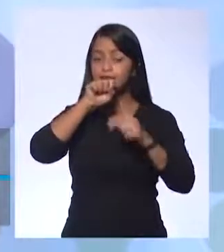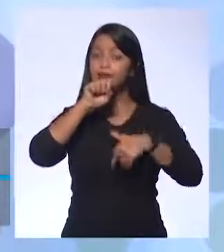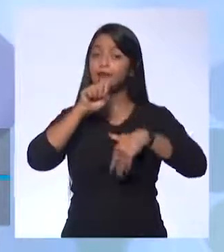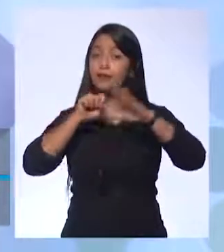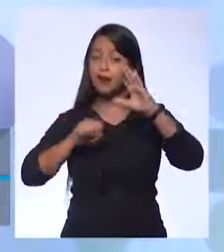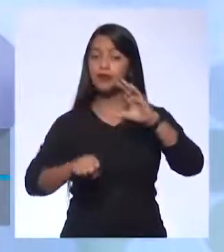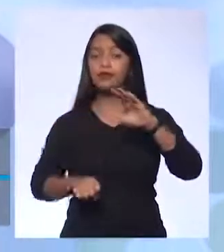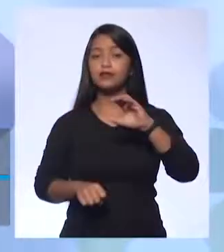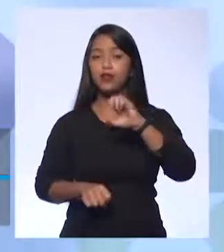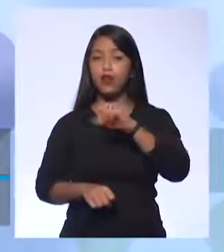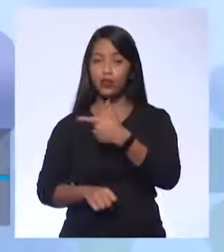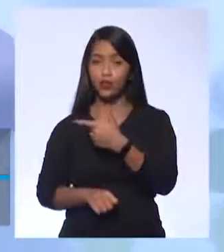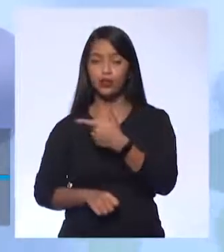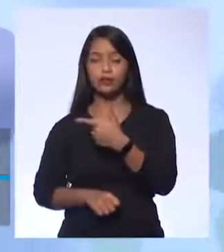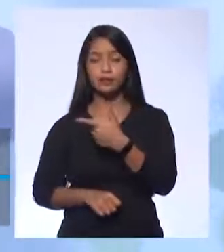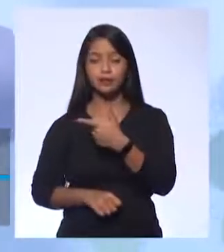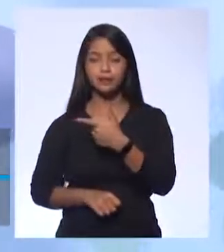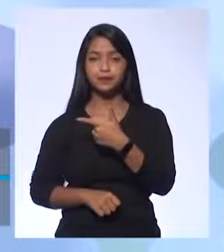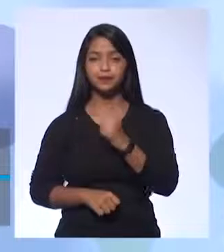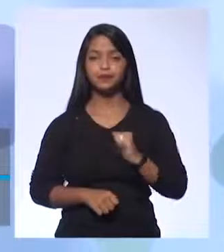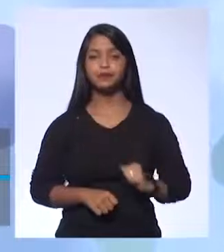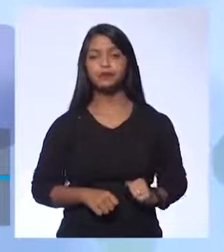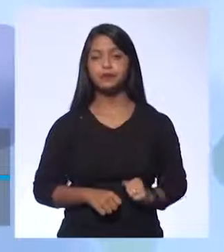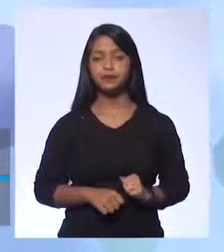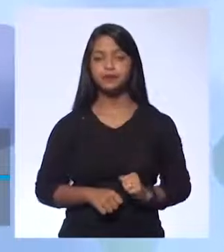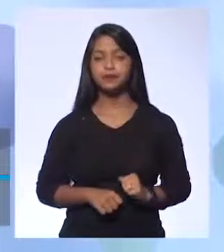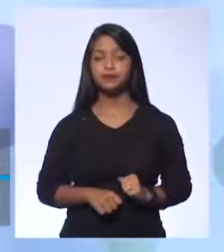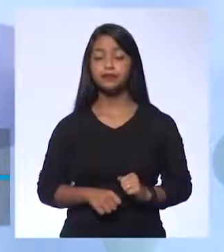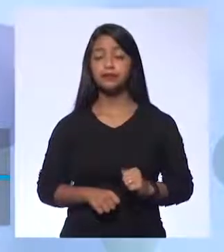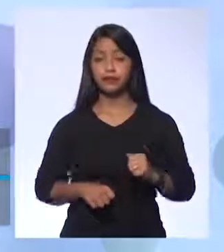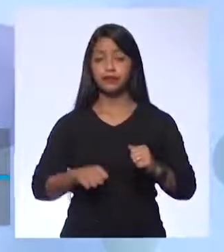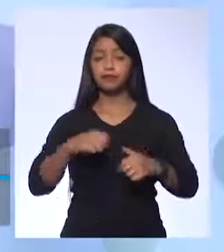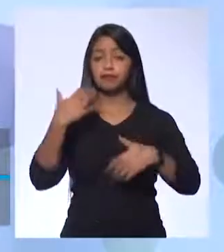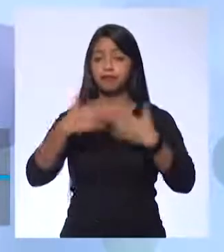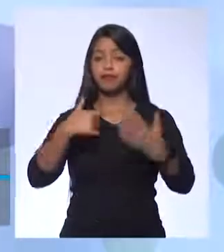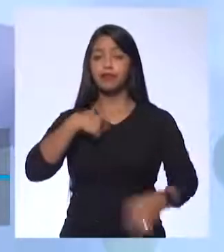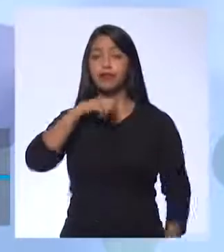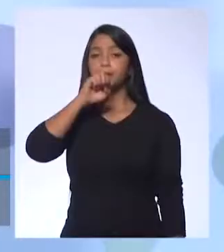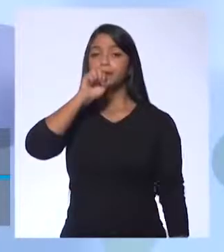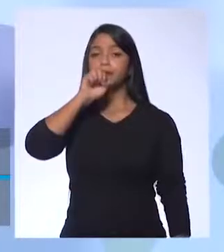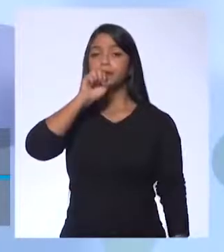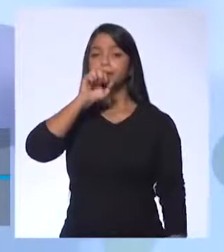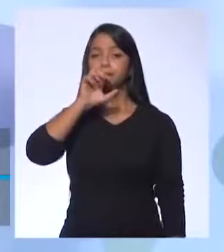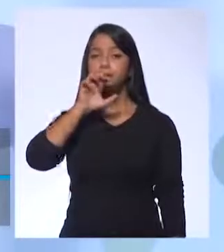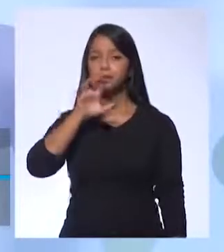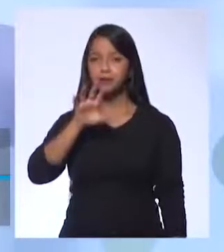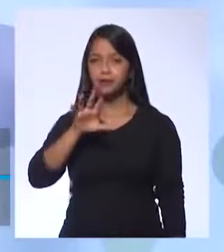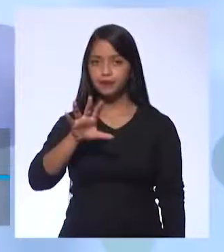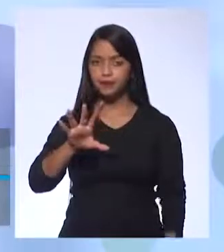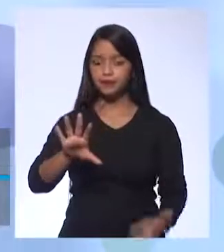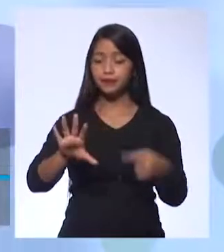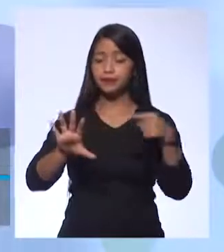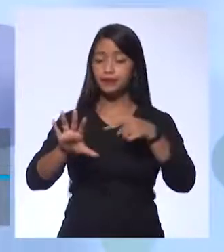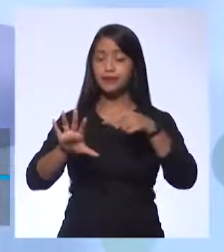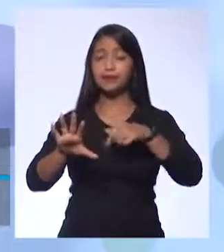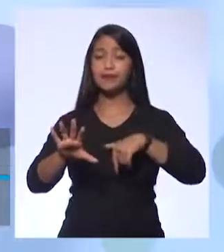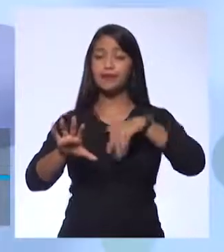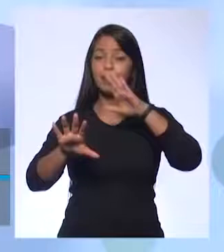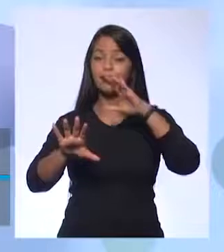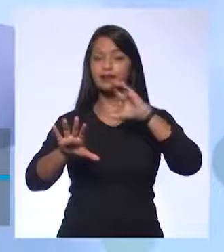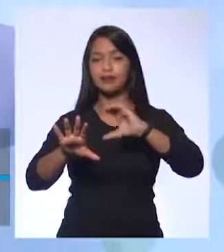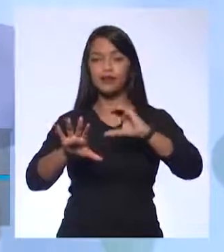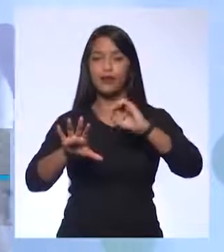de oxigênio, né? E aí, quando eu expiro, né, quando eu solto o ar, esse ar vai estar mais rico em gás carbônico. Ainda vai